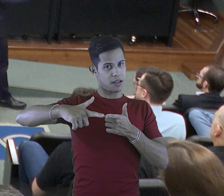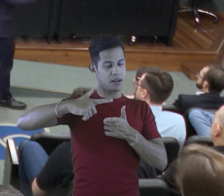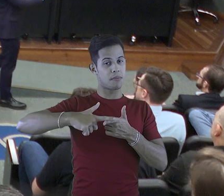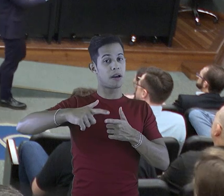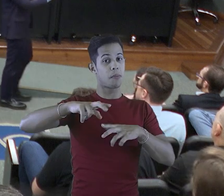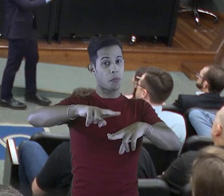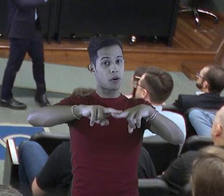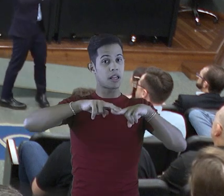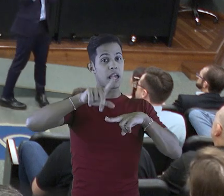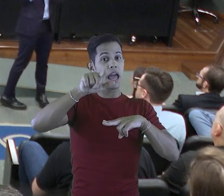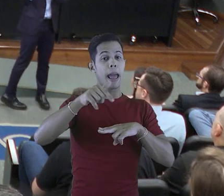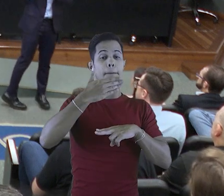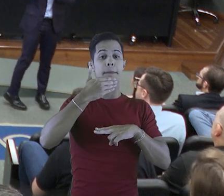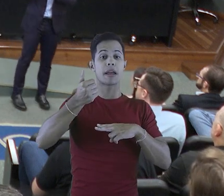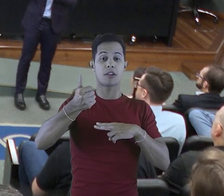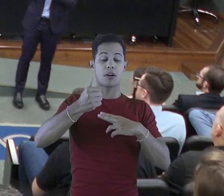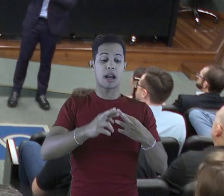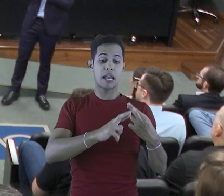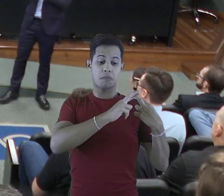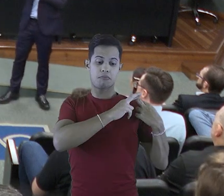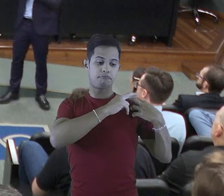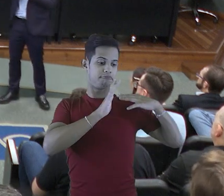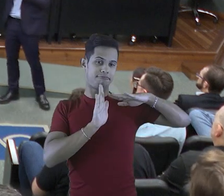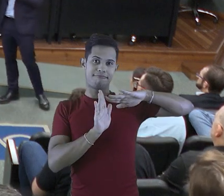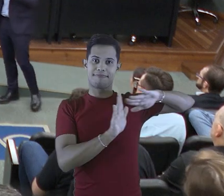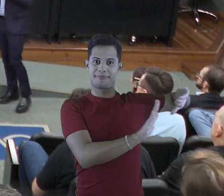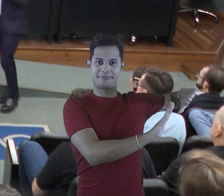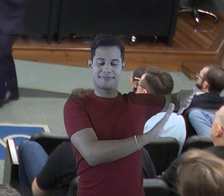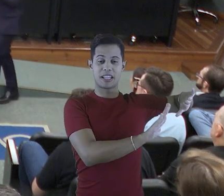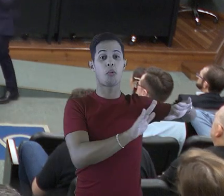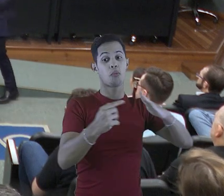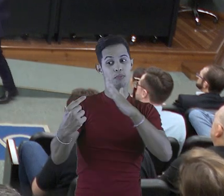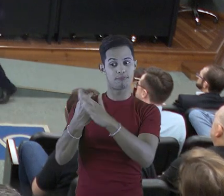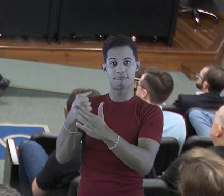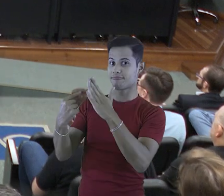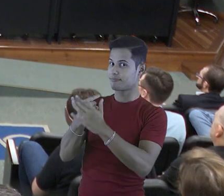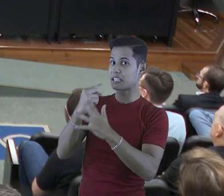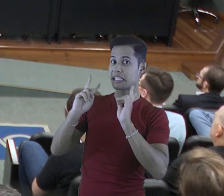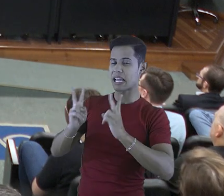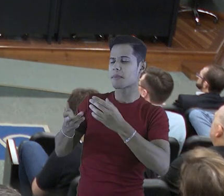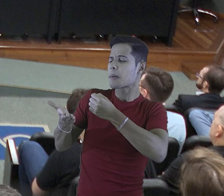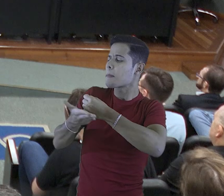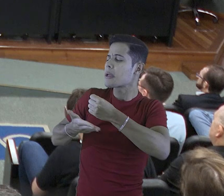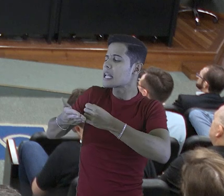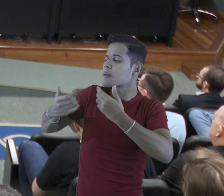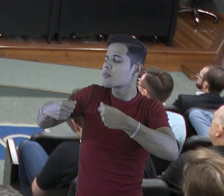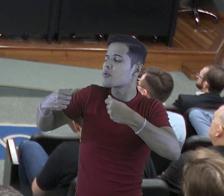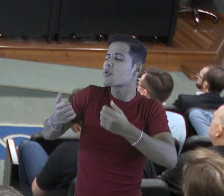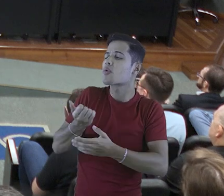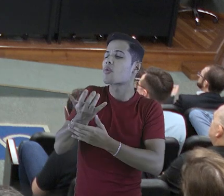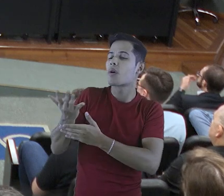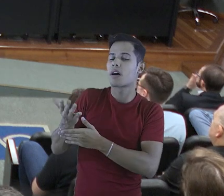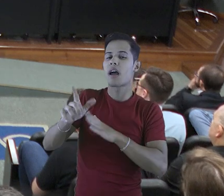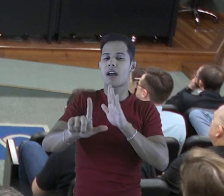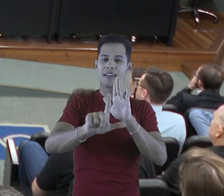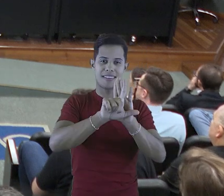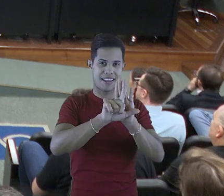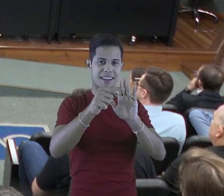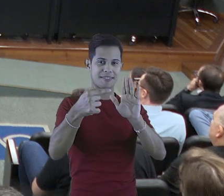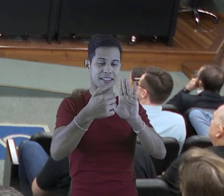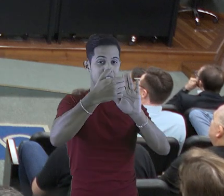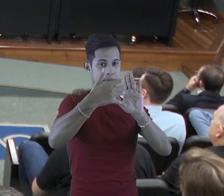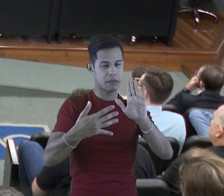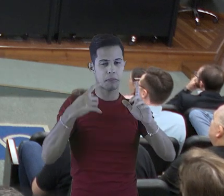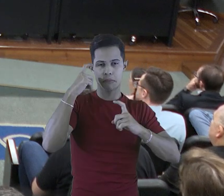afastar a responsabilidade. Todo mundo me pergunta isso em todo curso. Pironte, qual é o mínimo necessário? Daqui a pouco, gente vai ver que o mínimo necessário está escrito na LGPD. A não precisa se